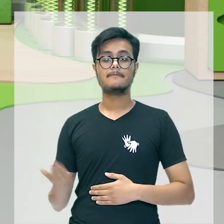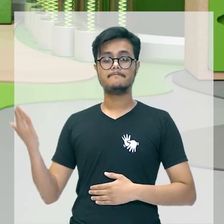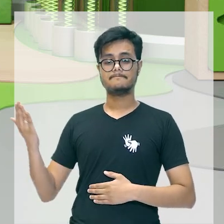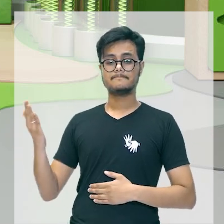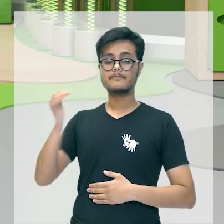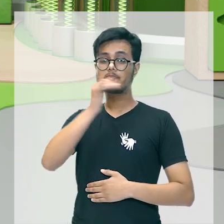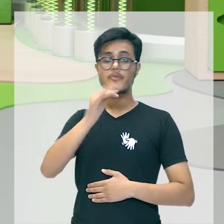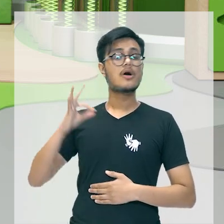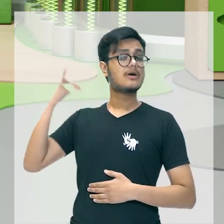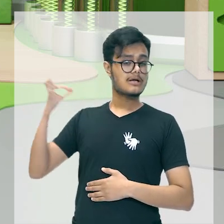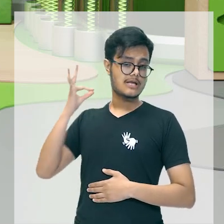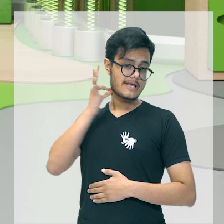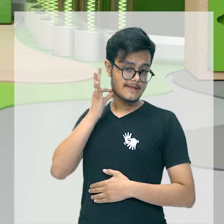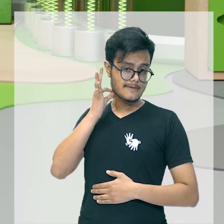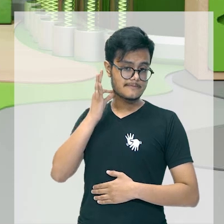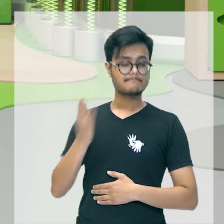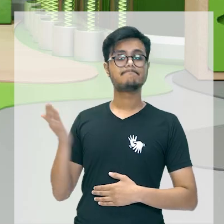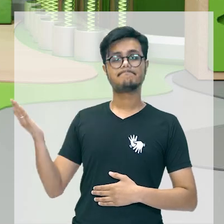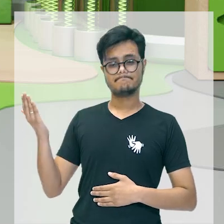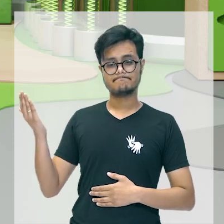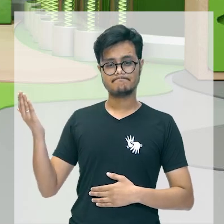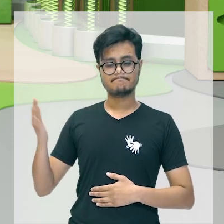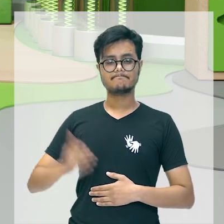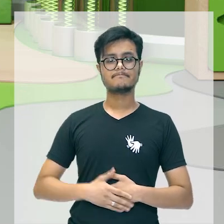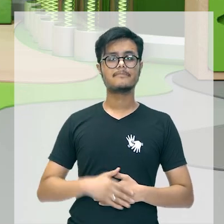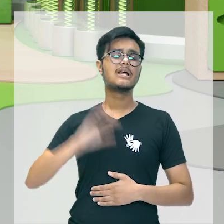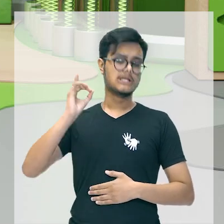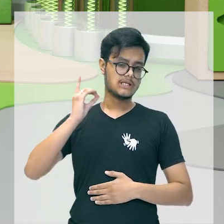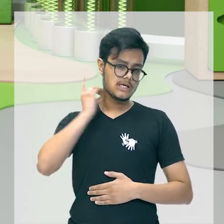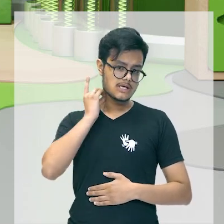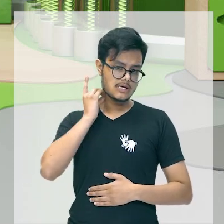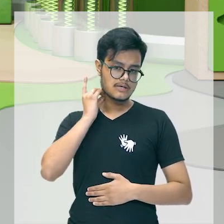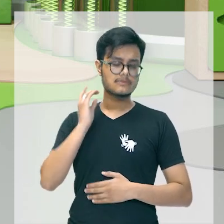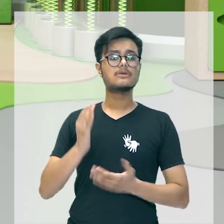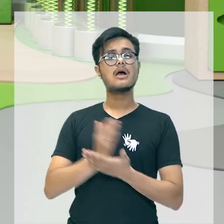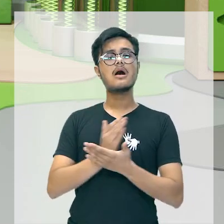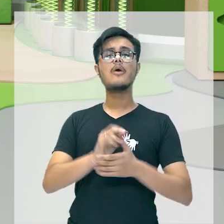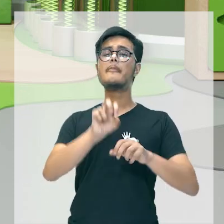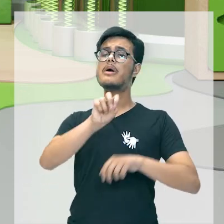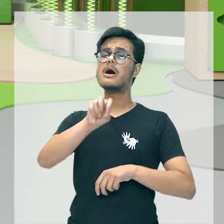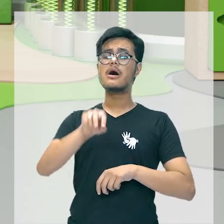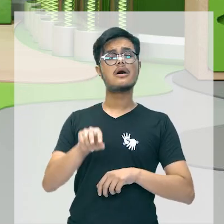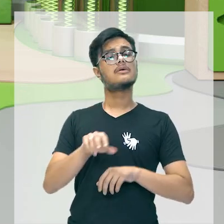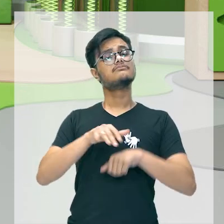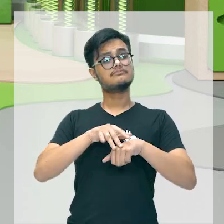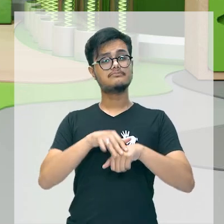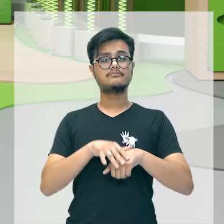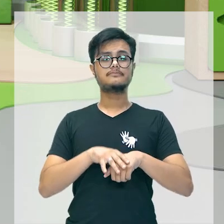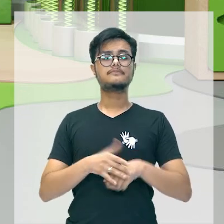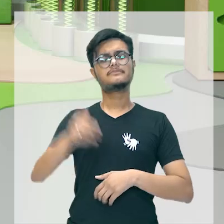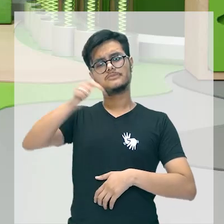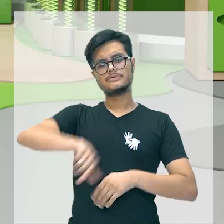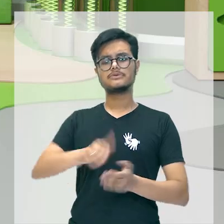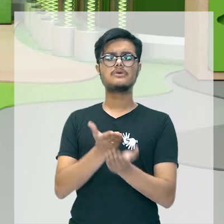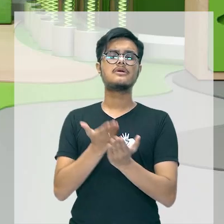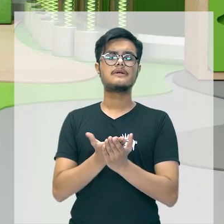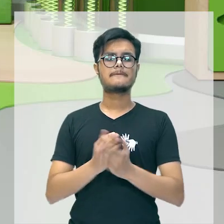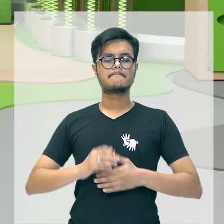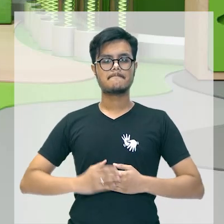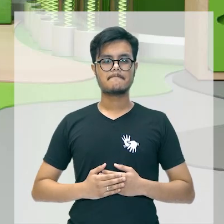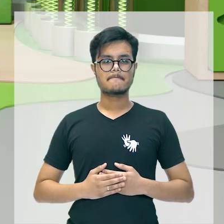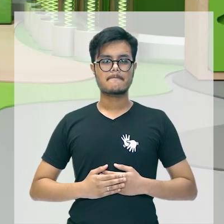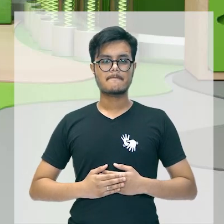olha, o mosquito da dengue, né? Então, ele é um mosquito transmissor de algumas doenças que a gente vai rever a partir de